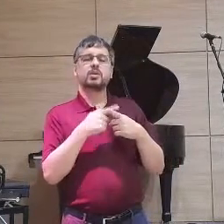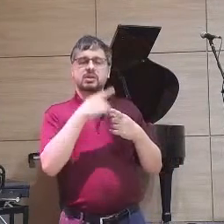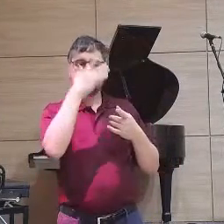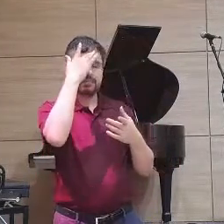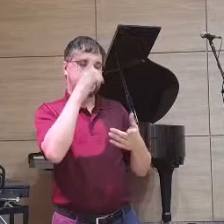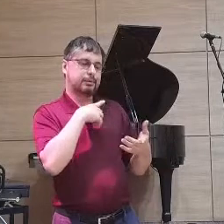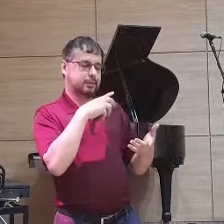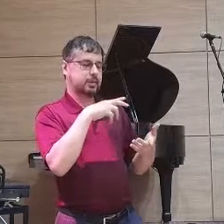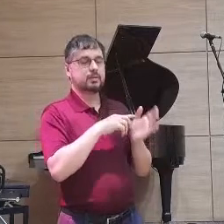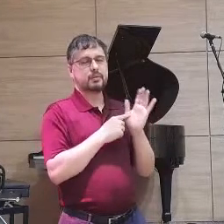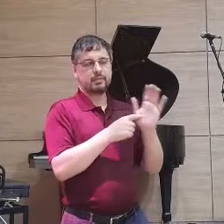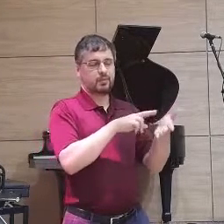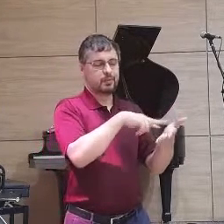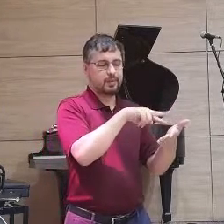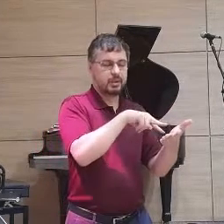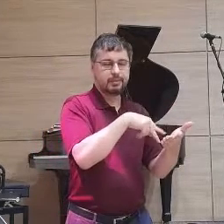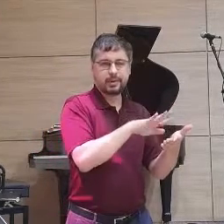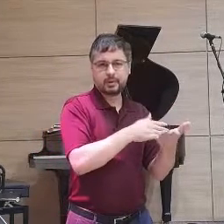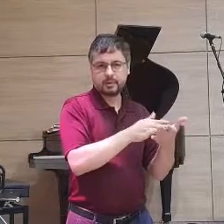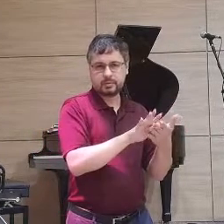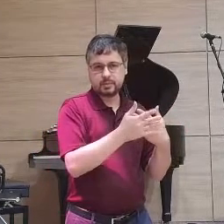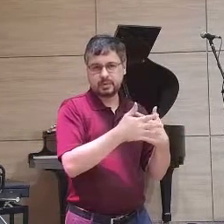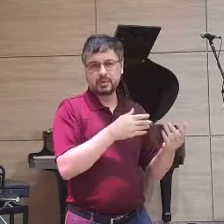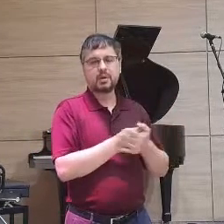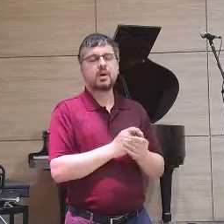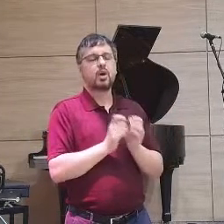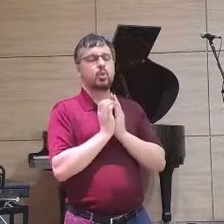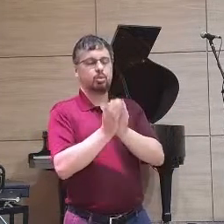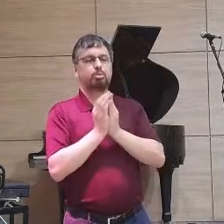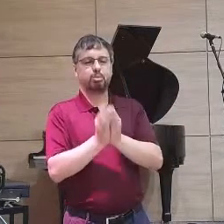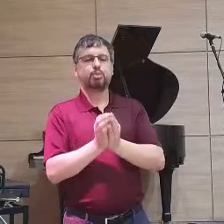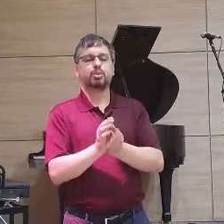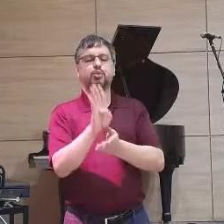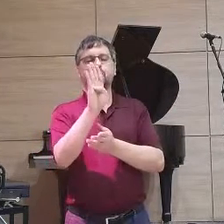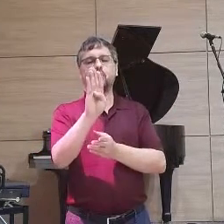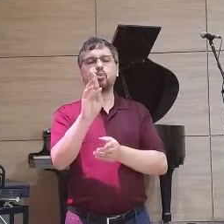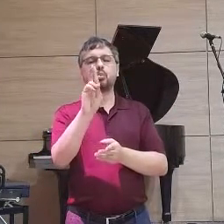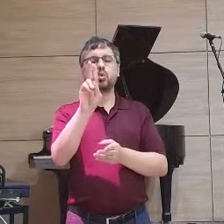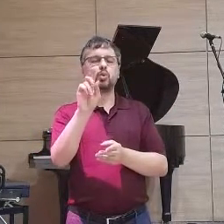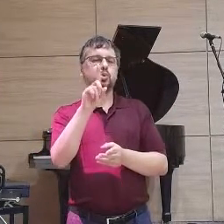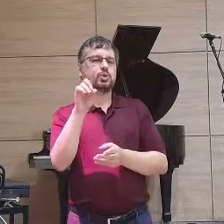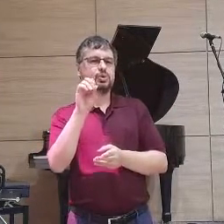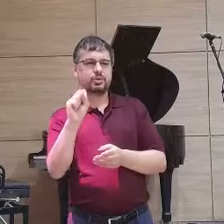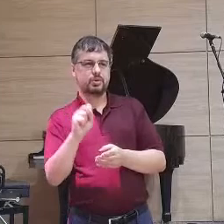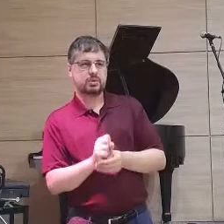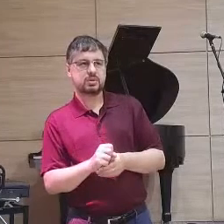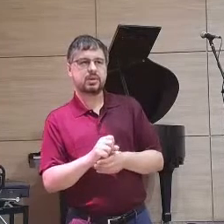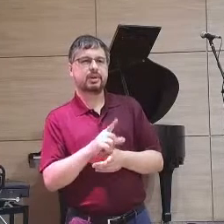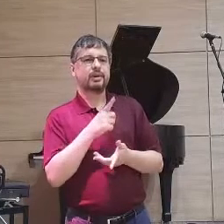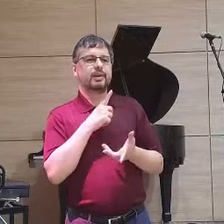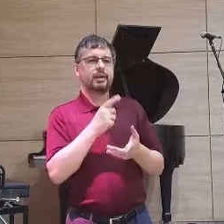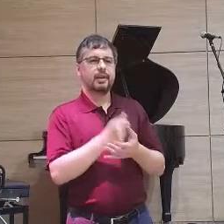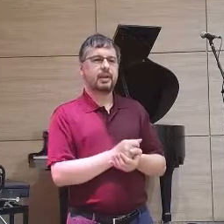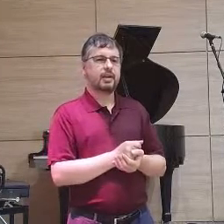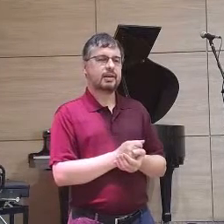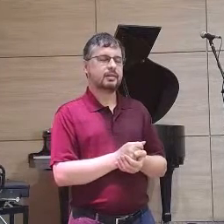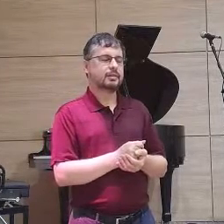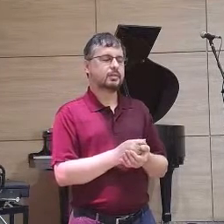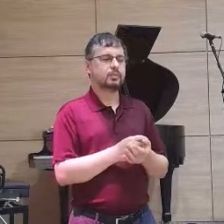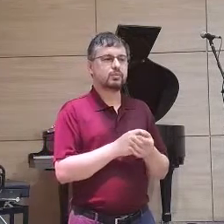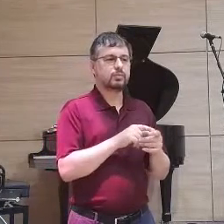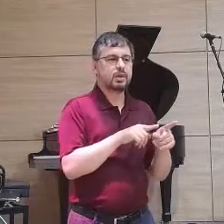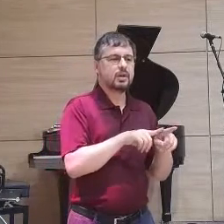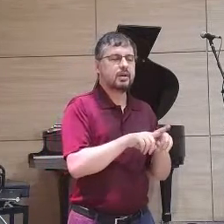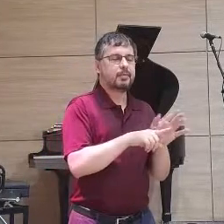irmão vão jogar Búzios vão fazer uma fezinha evangélica na tenda da irmã que faz a revelação